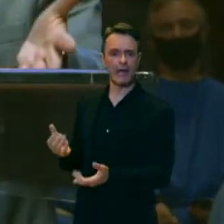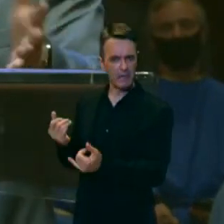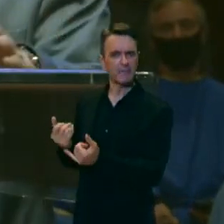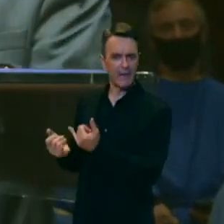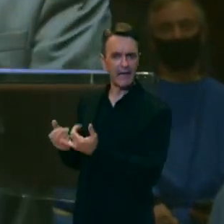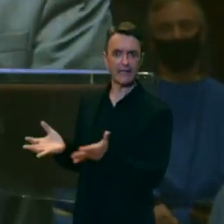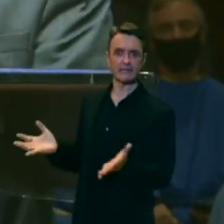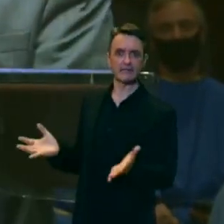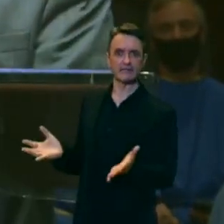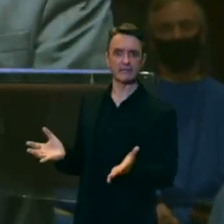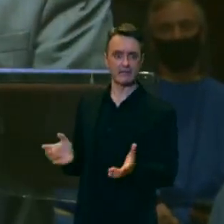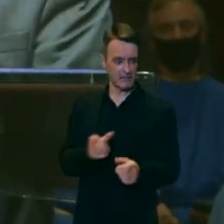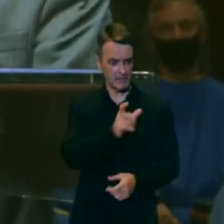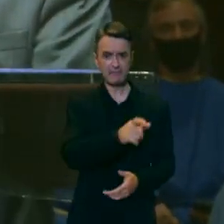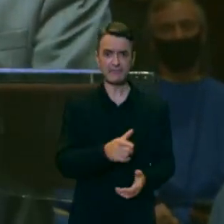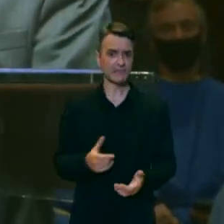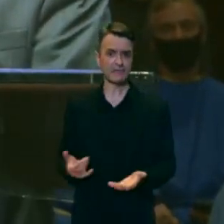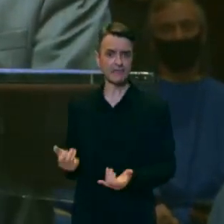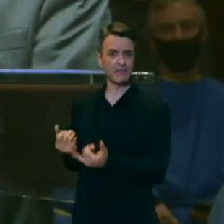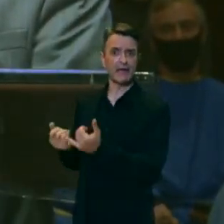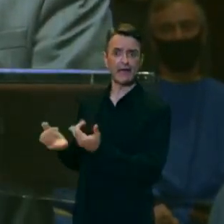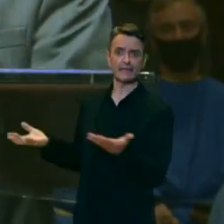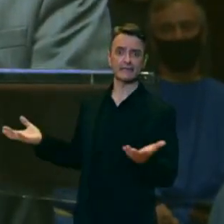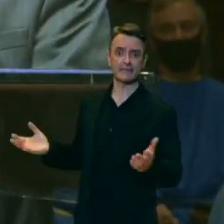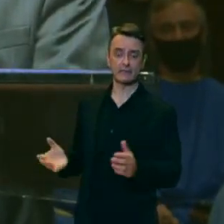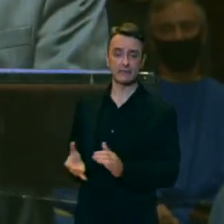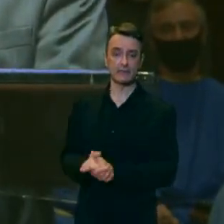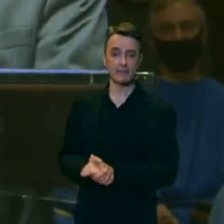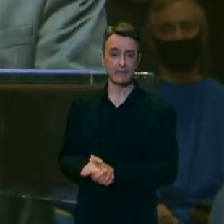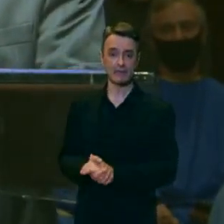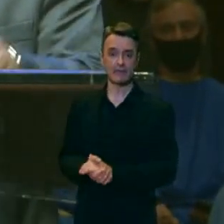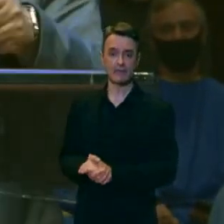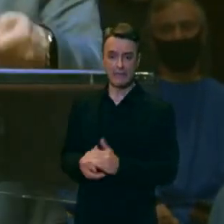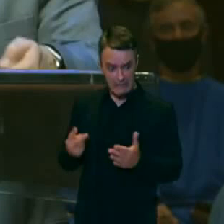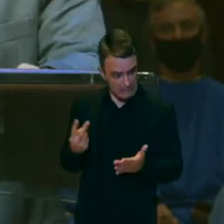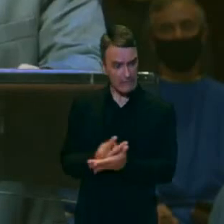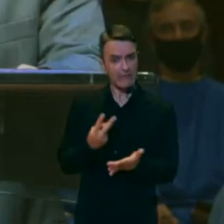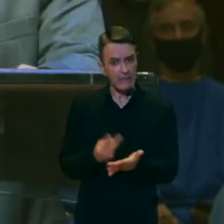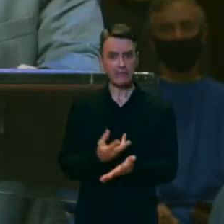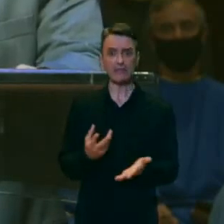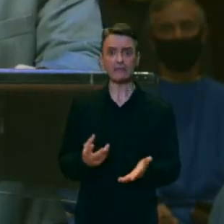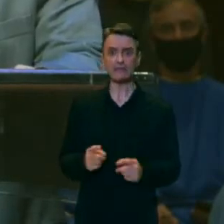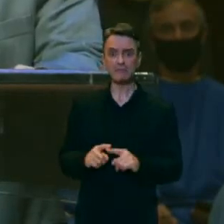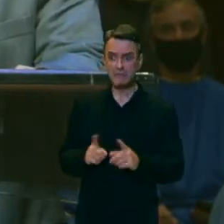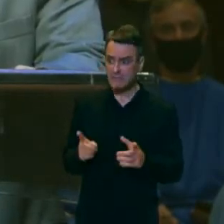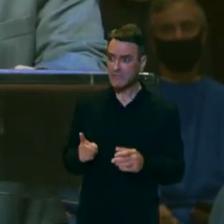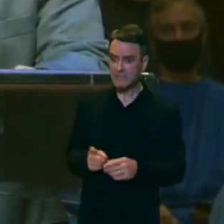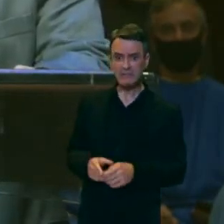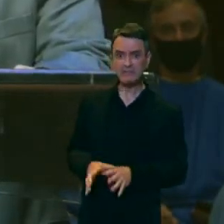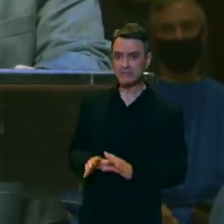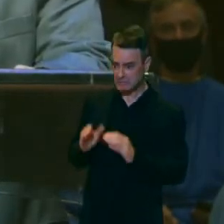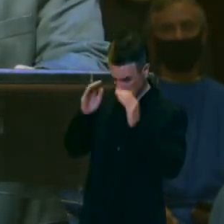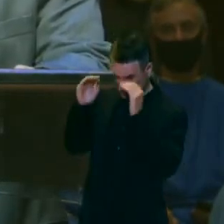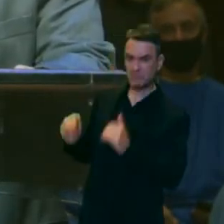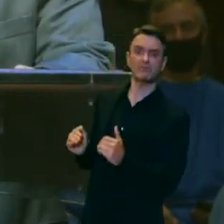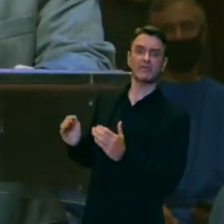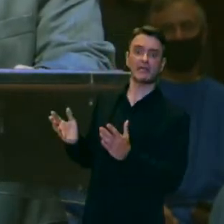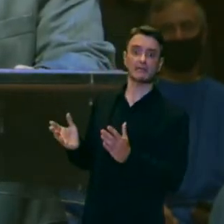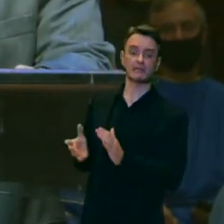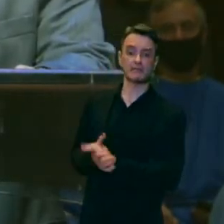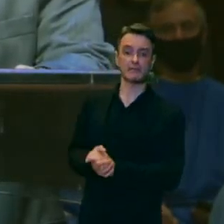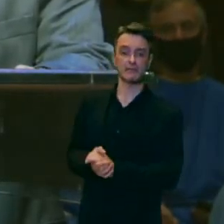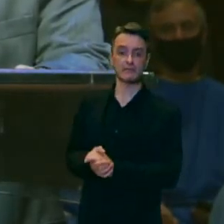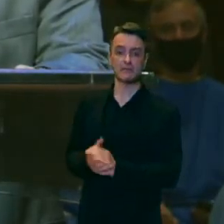vezes tem gente que é assim, gente. Ele vê que está errado, mas não dá o braço a torcer. Já viu? Tem gente que não